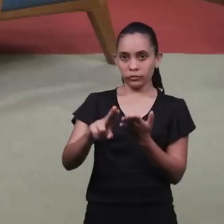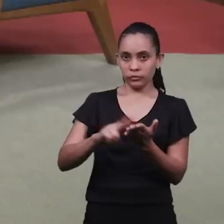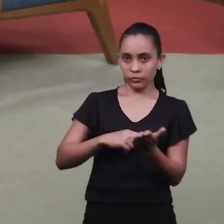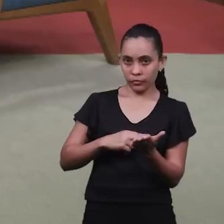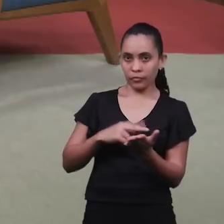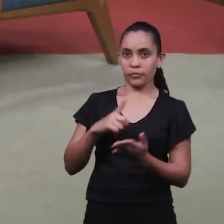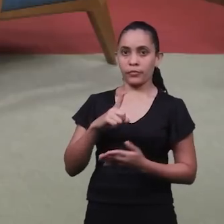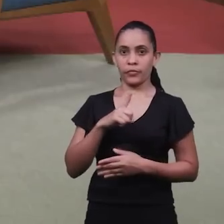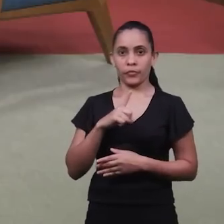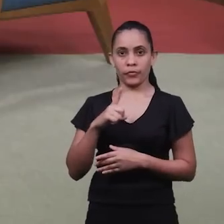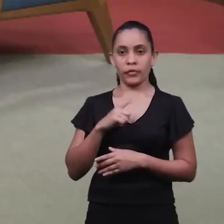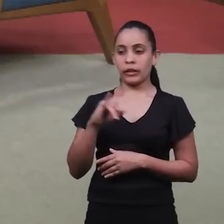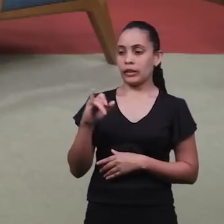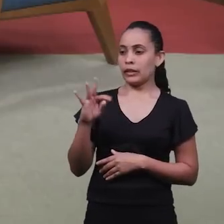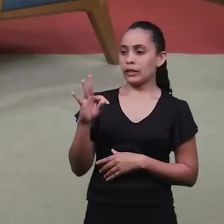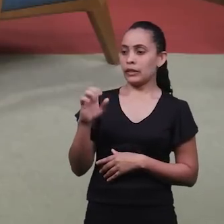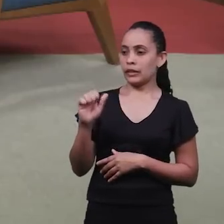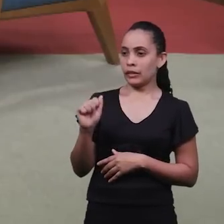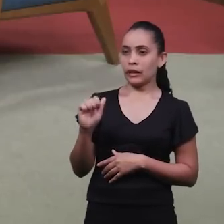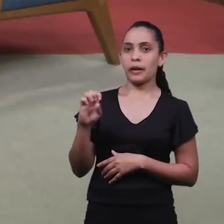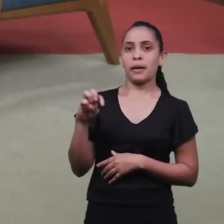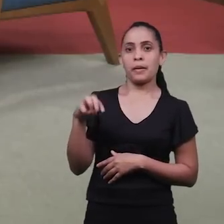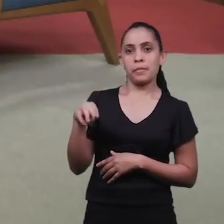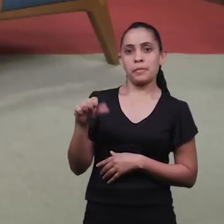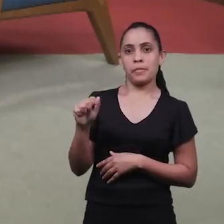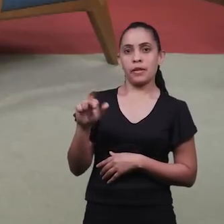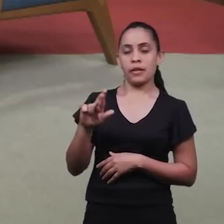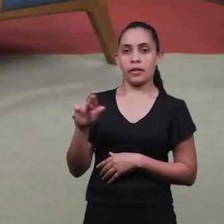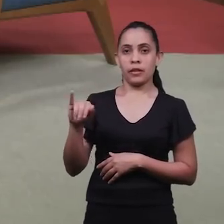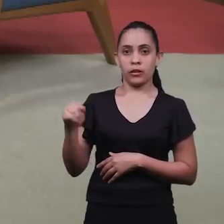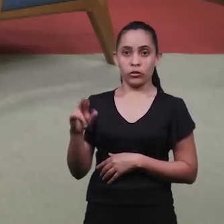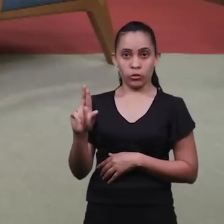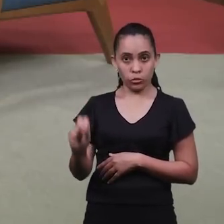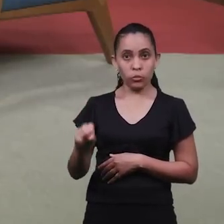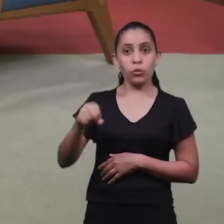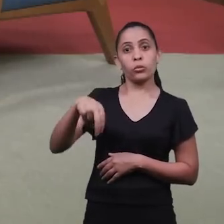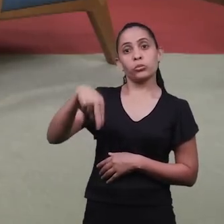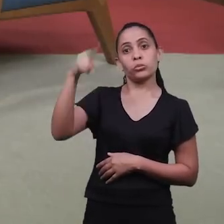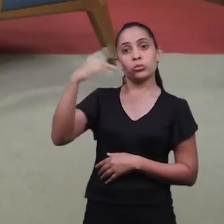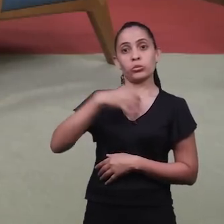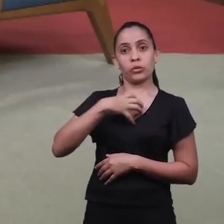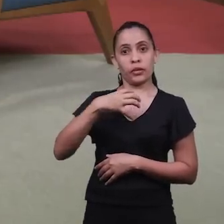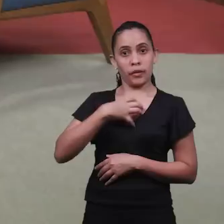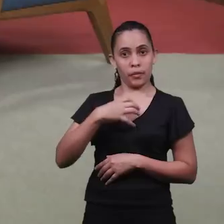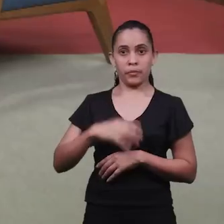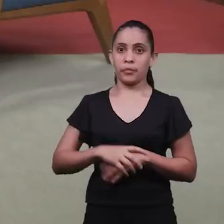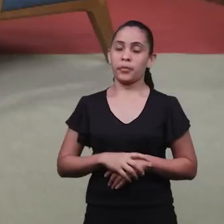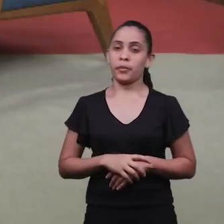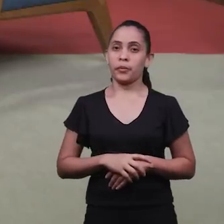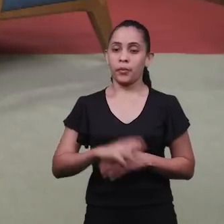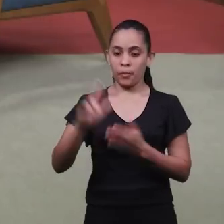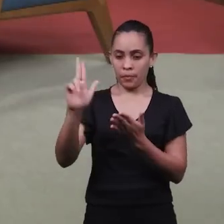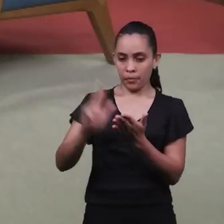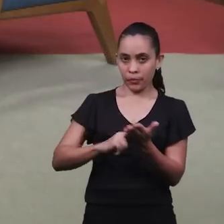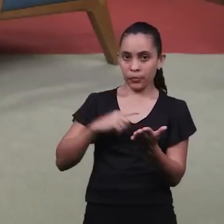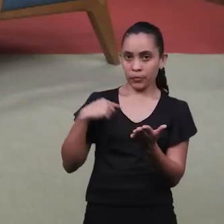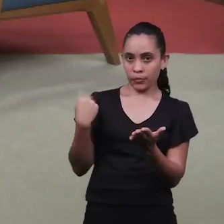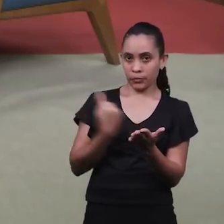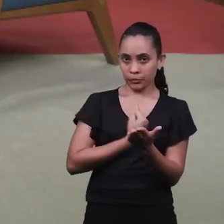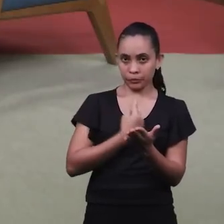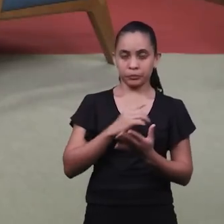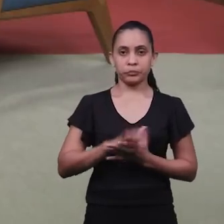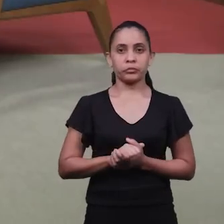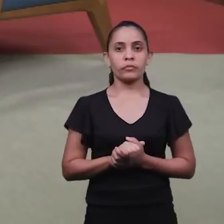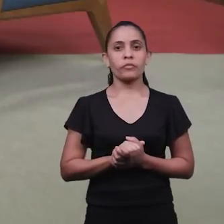enviadas. Uma delas veio de Itamaraju, aqui no sul da Bahia, e foi enviada por Marconi Paulo. E ele diz o